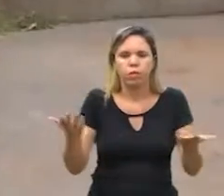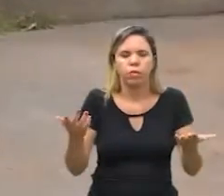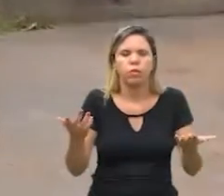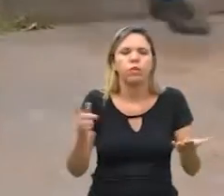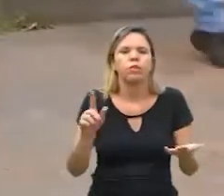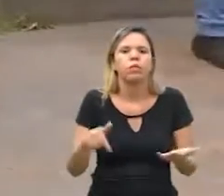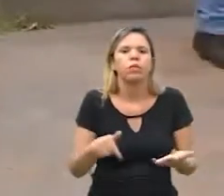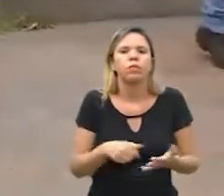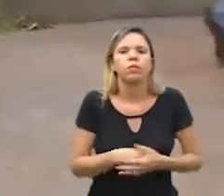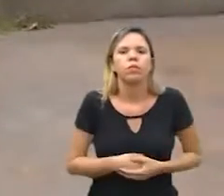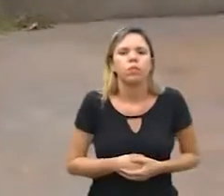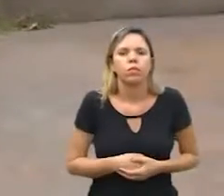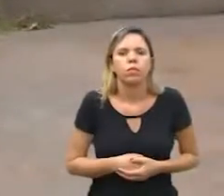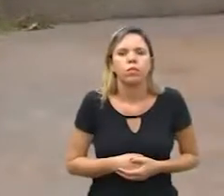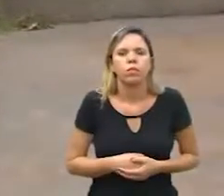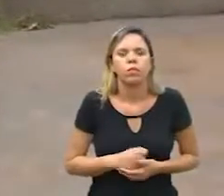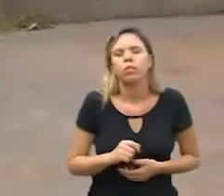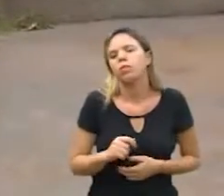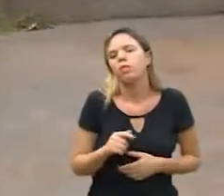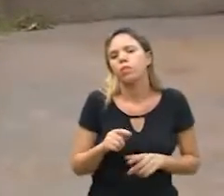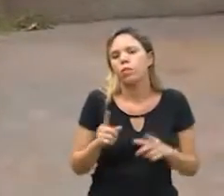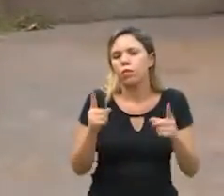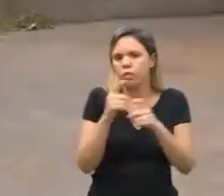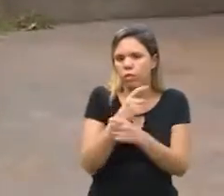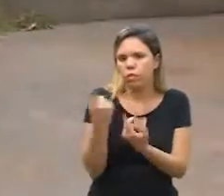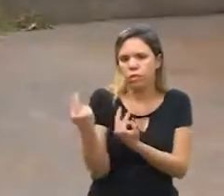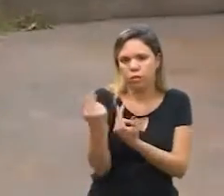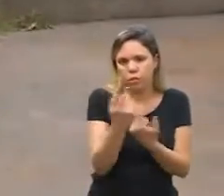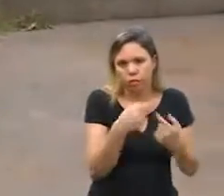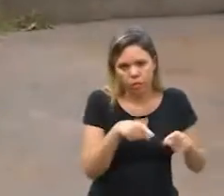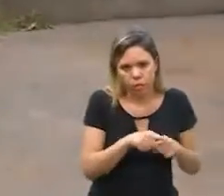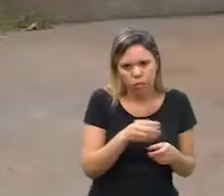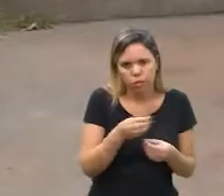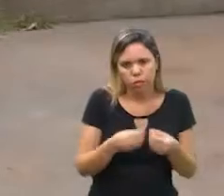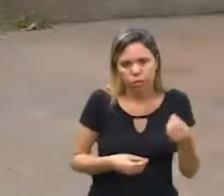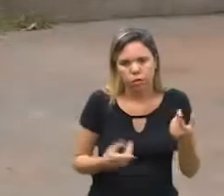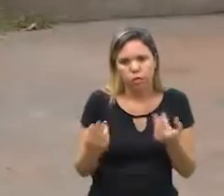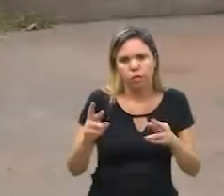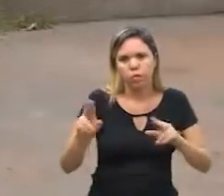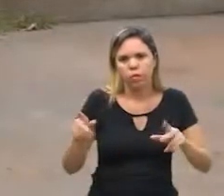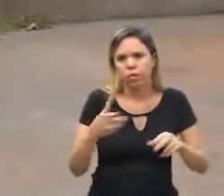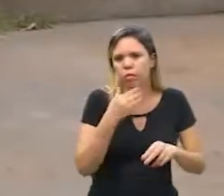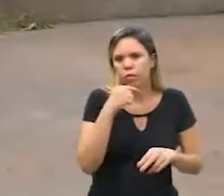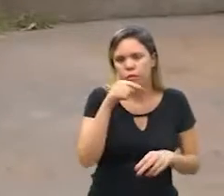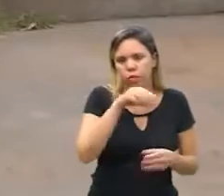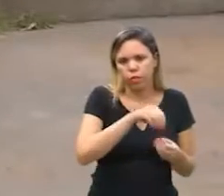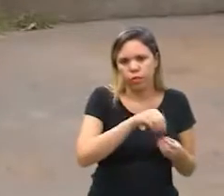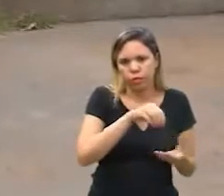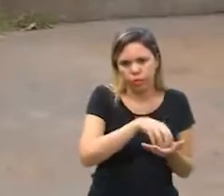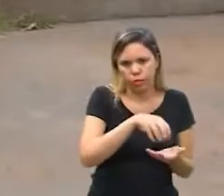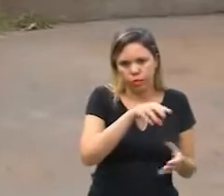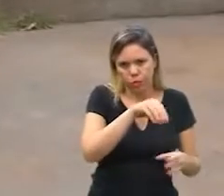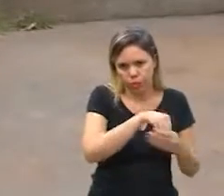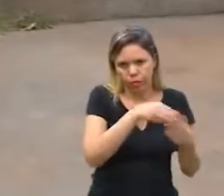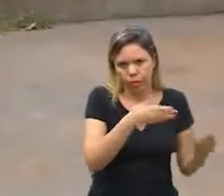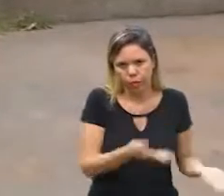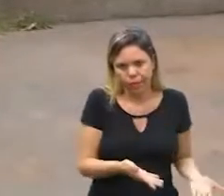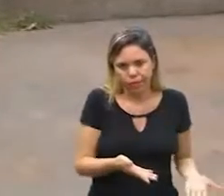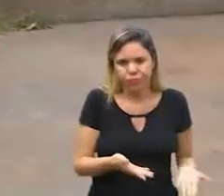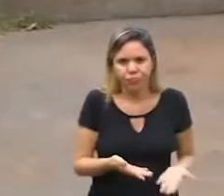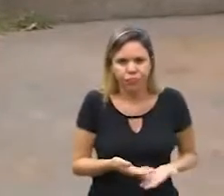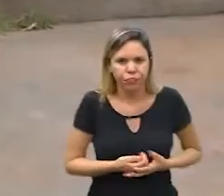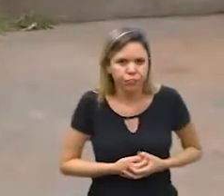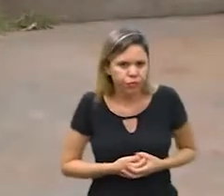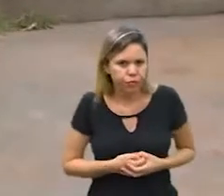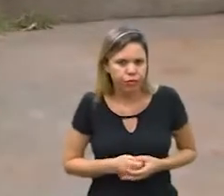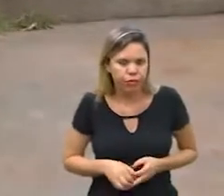de fora é justamente essa. O grau de complexidade da prova é o mesmo, a diferença é que os meninos vão realizar aqui